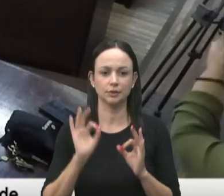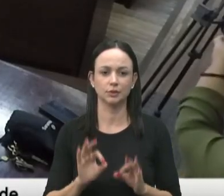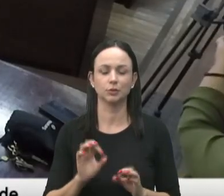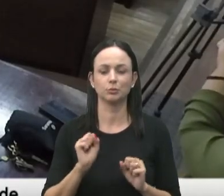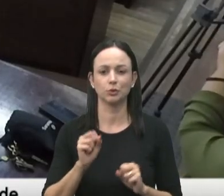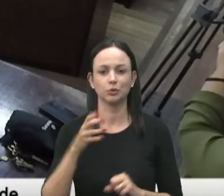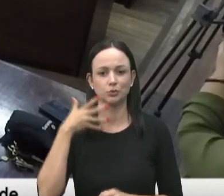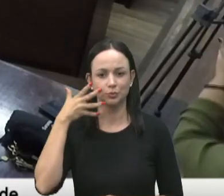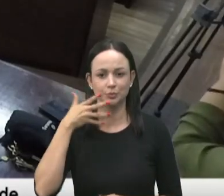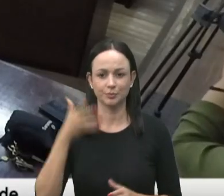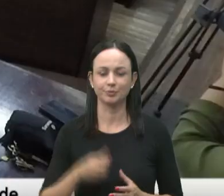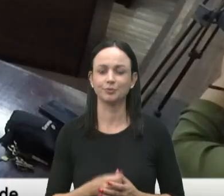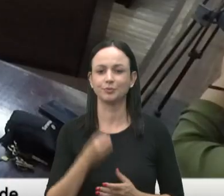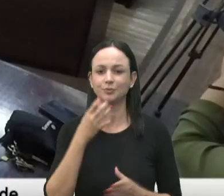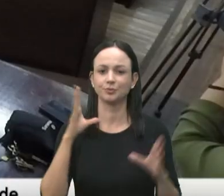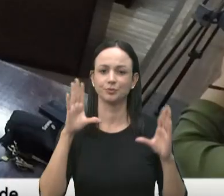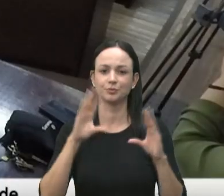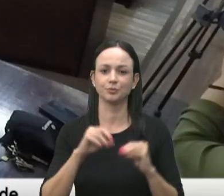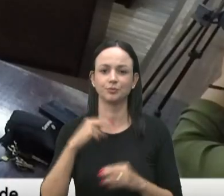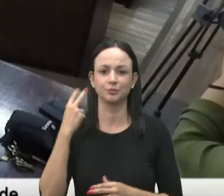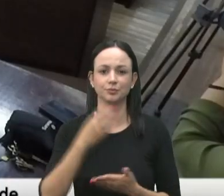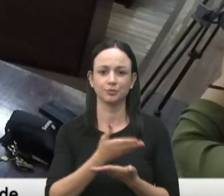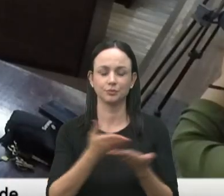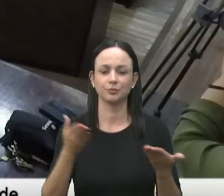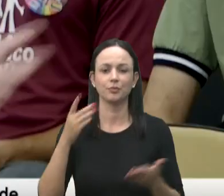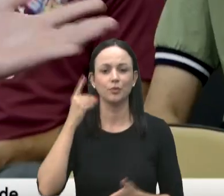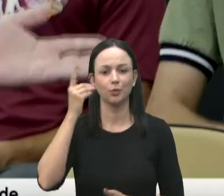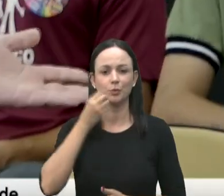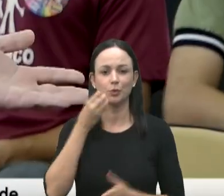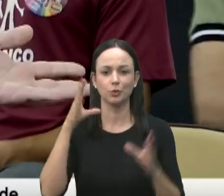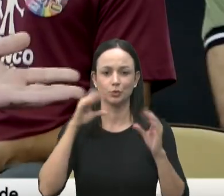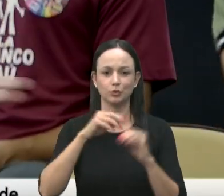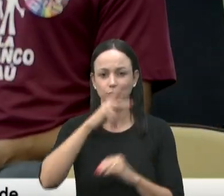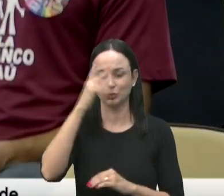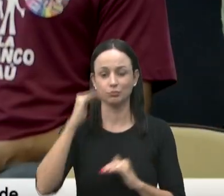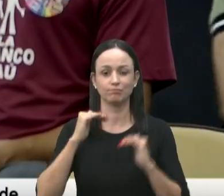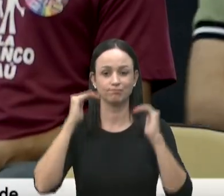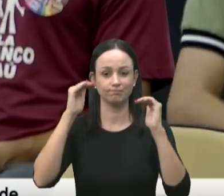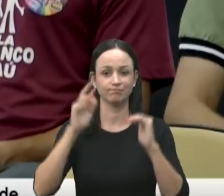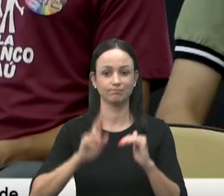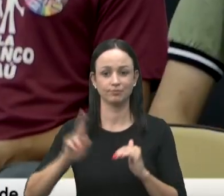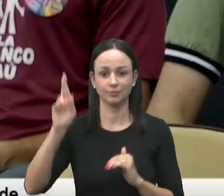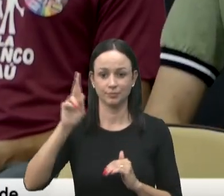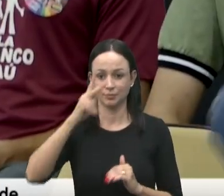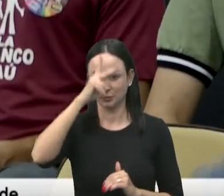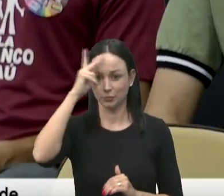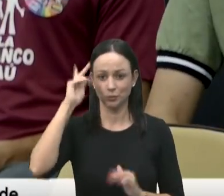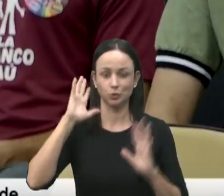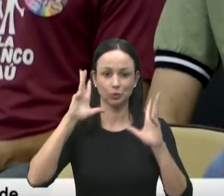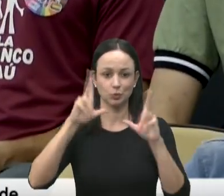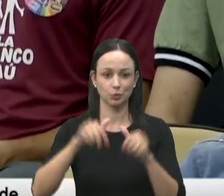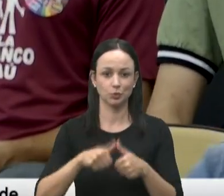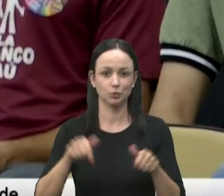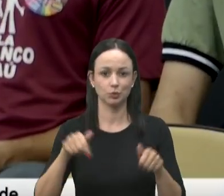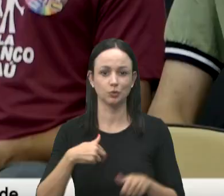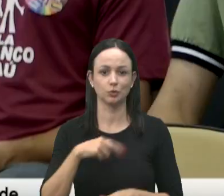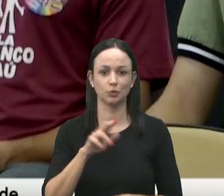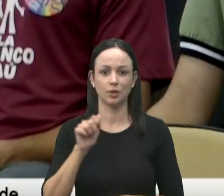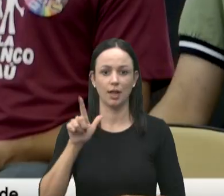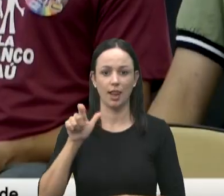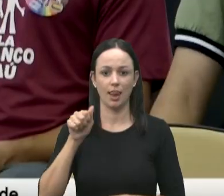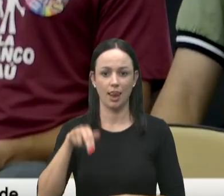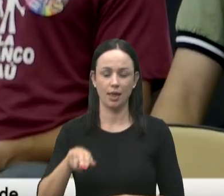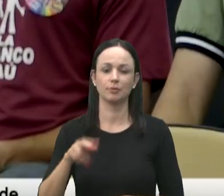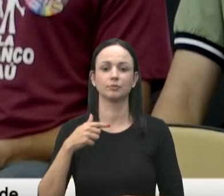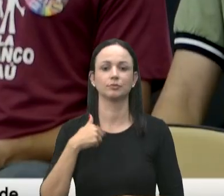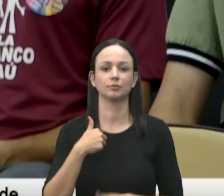uso. Boa noite, vereadora. Boa noite, deputado, autoridades aqui presentes, a todos que estão aqui. Meu nome é Alan Hazuki. Na